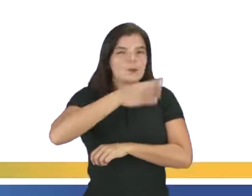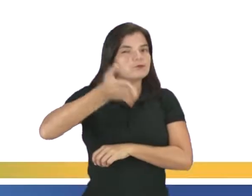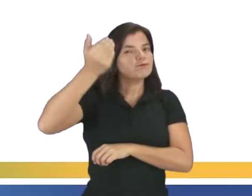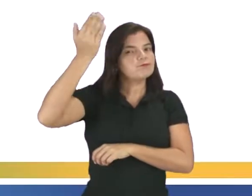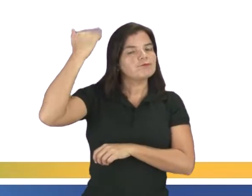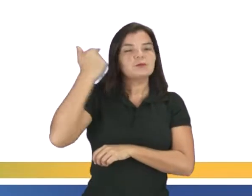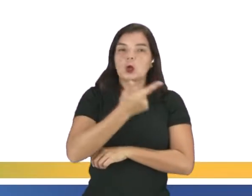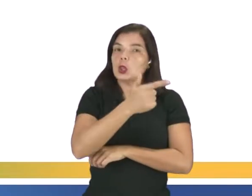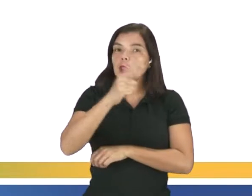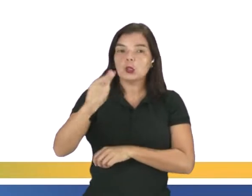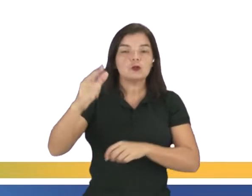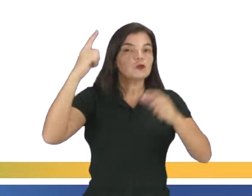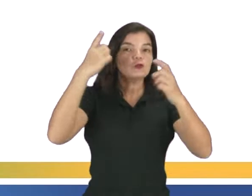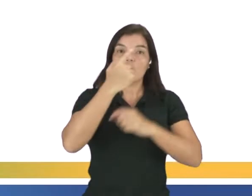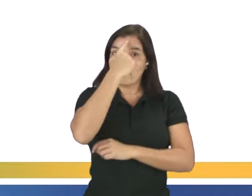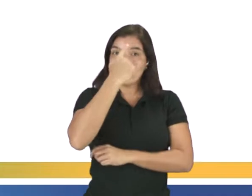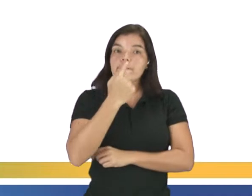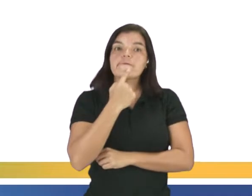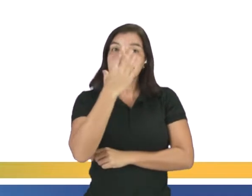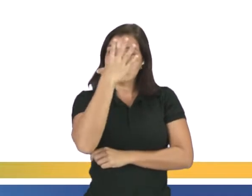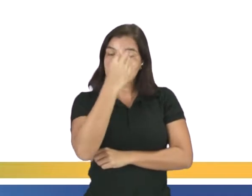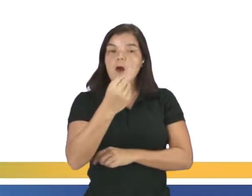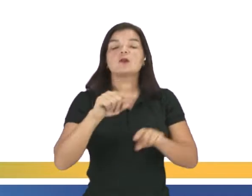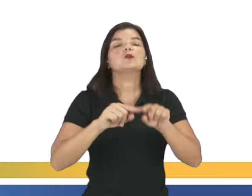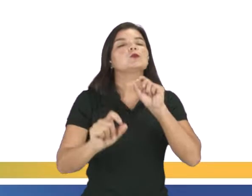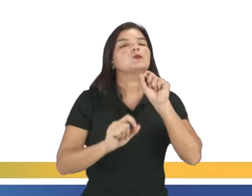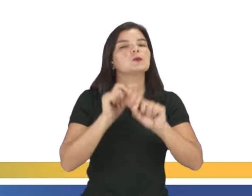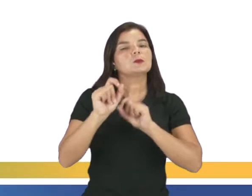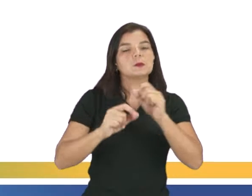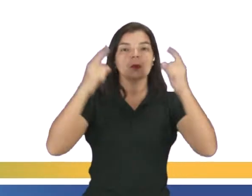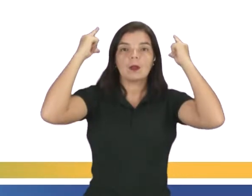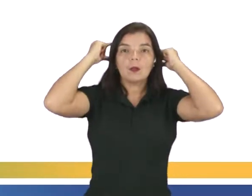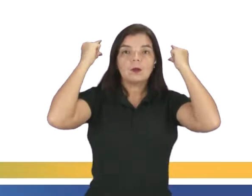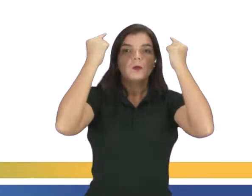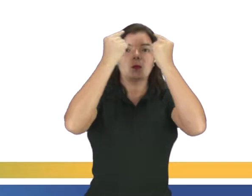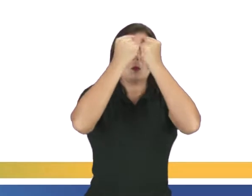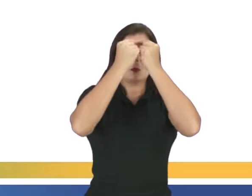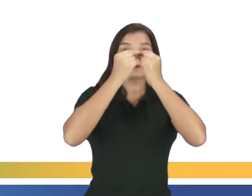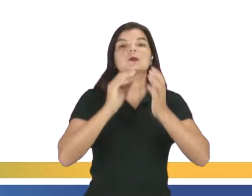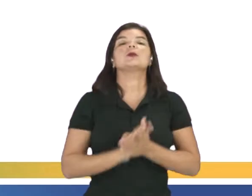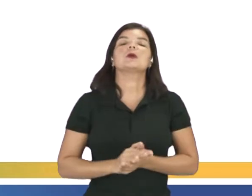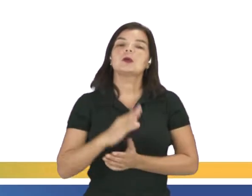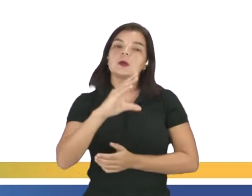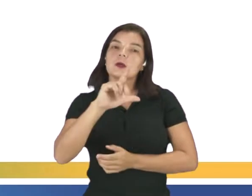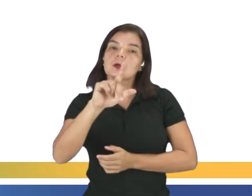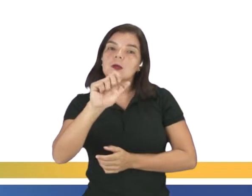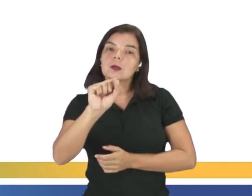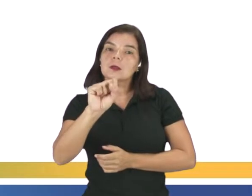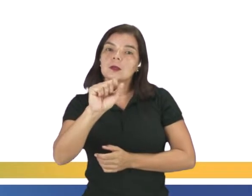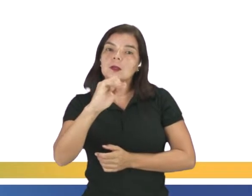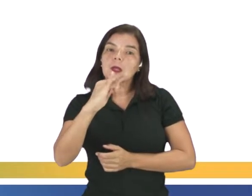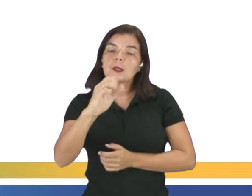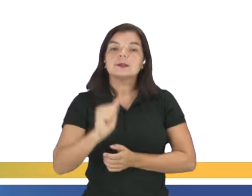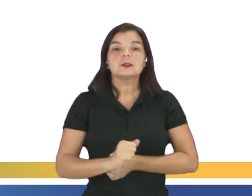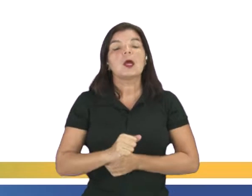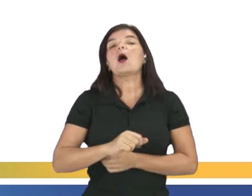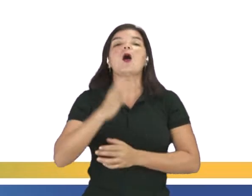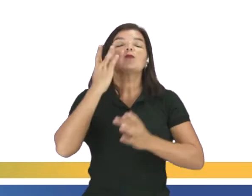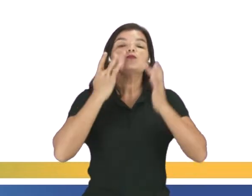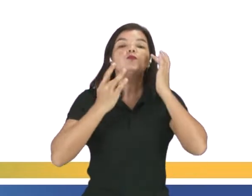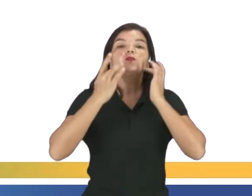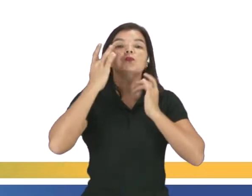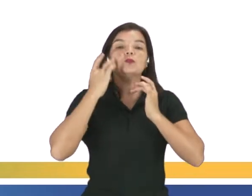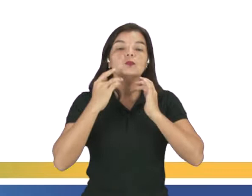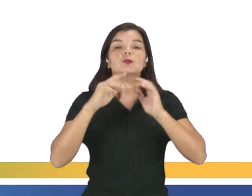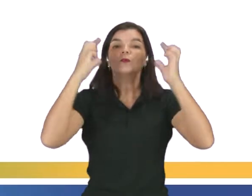época não havia fotografias, então nós estamos falando o quê? Na Grécia clássica, as artes cênicas demandaram um